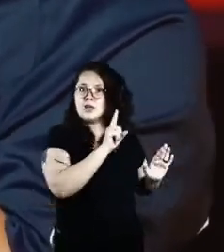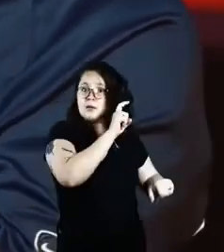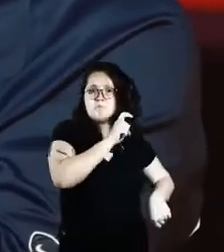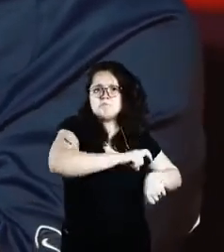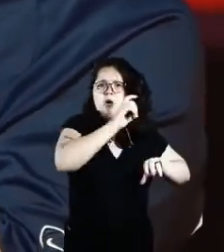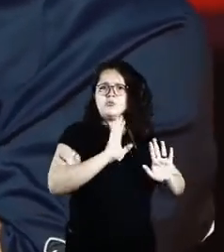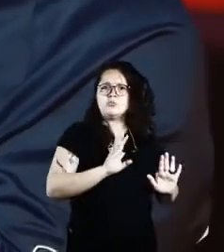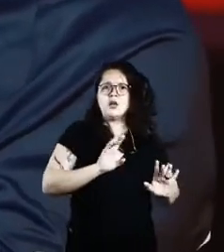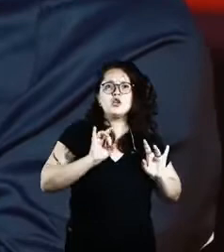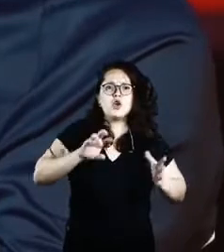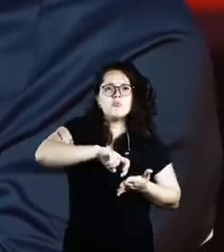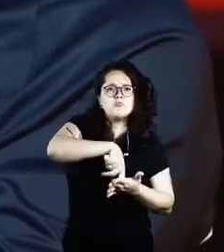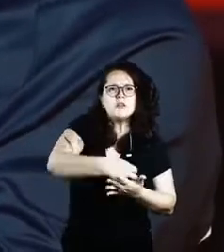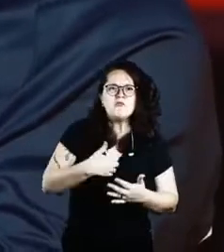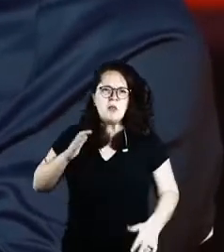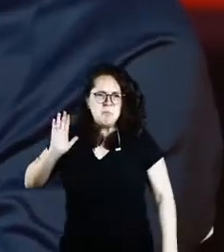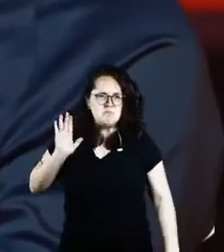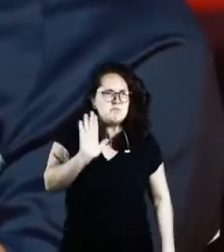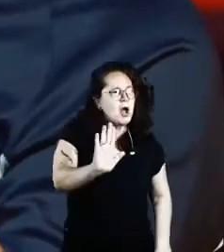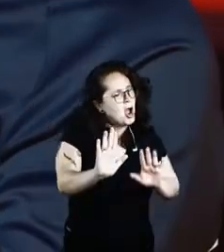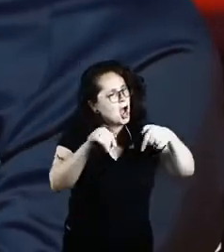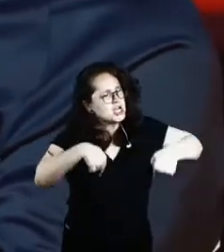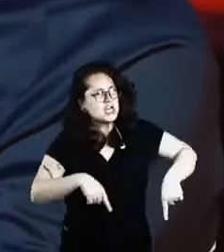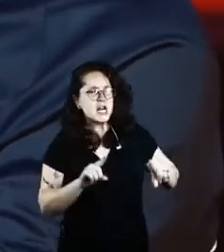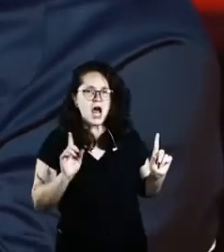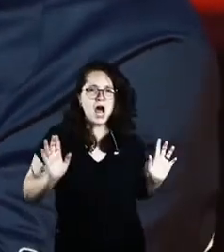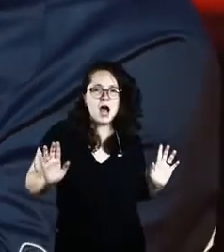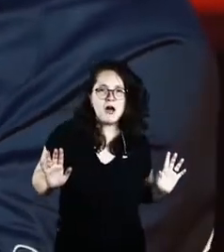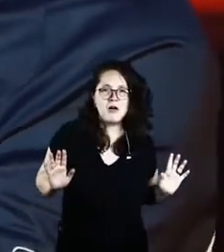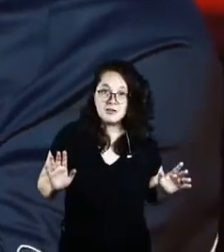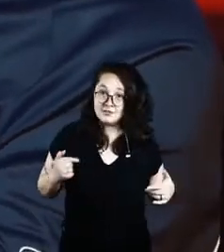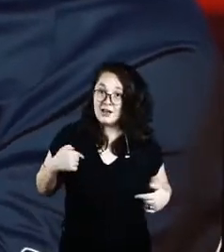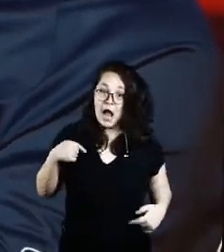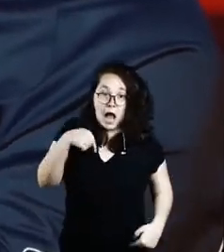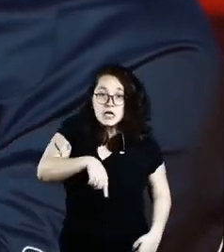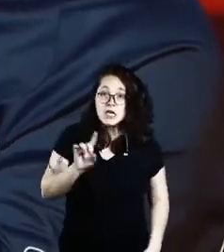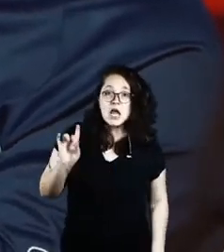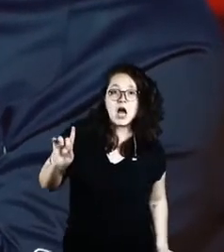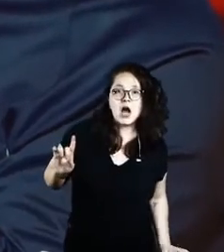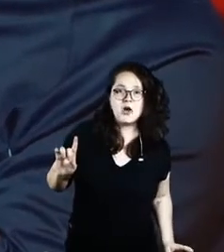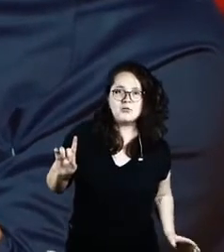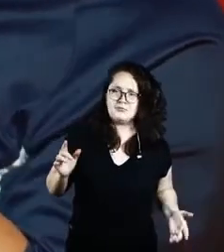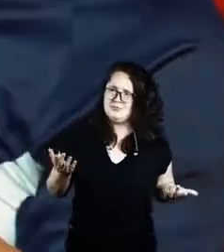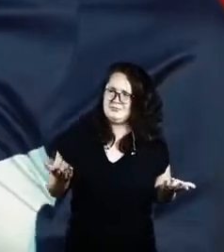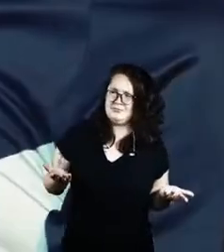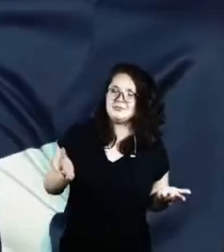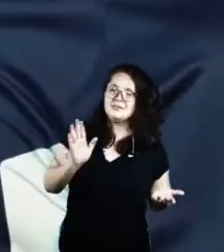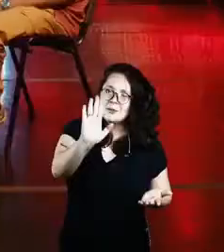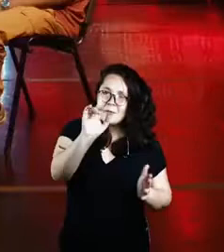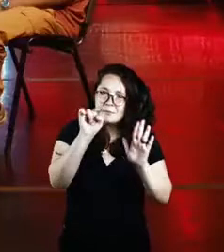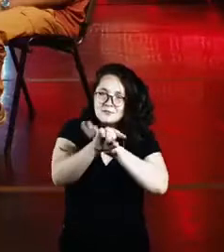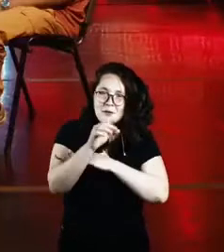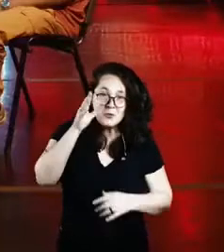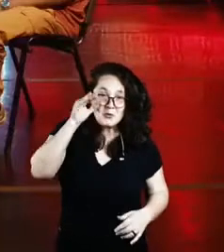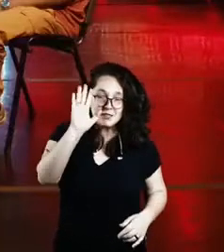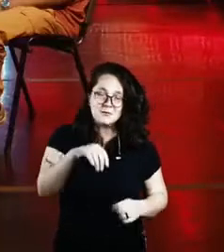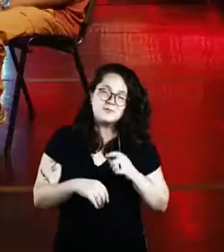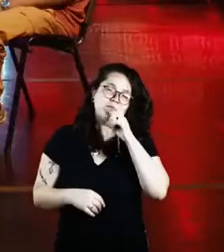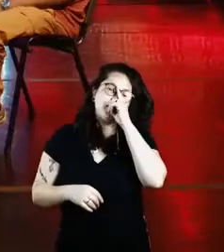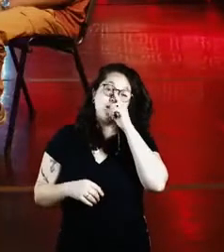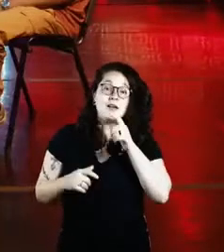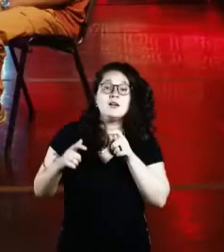meteu a mão no meu peito e falou, não, aqui não, negão. Chic Show aqui não. Deixa eu contar uma curiosidade aqui. O Somebody